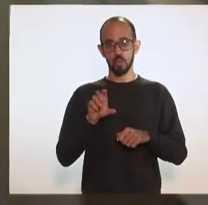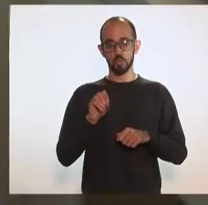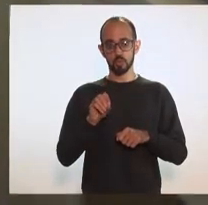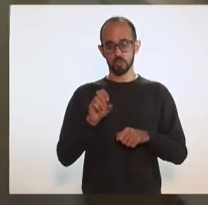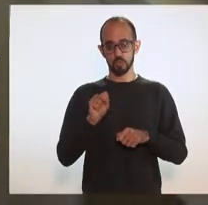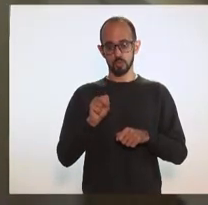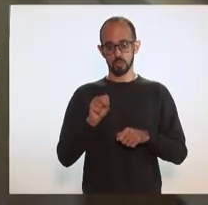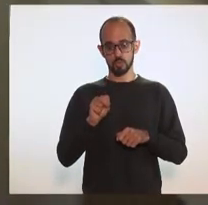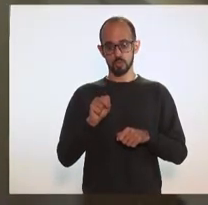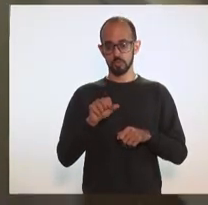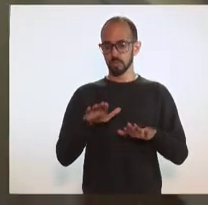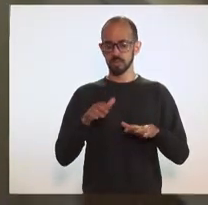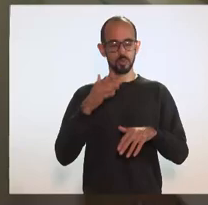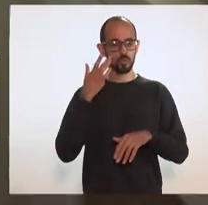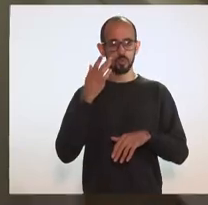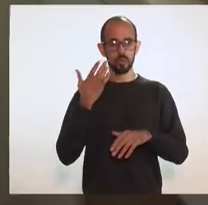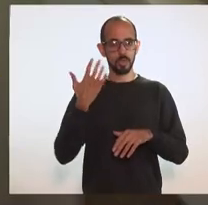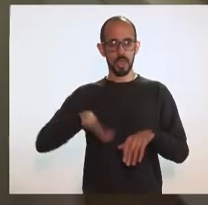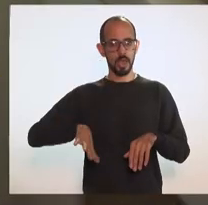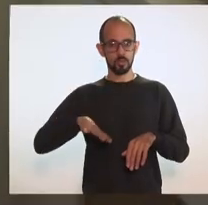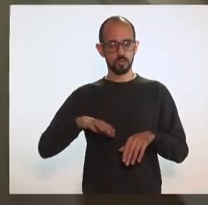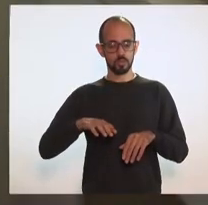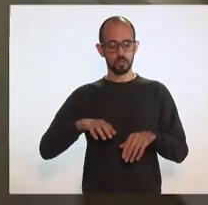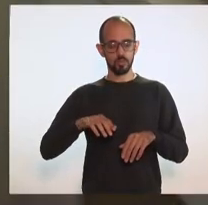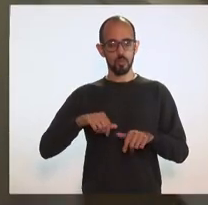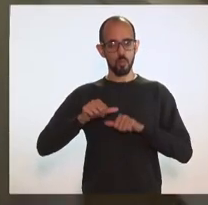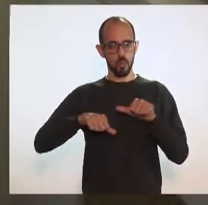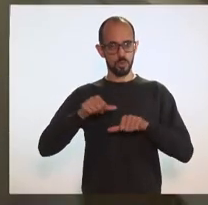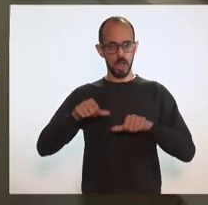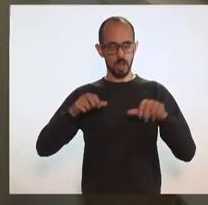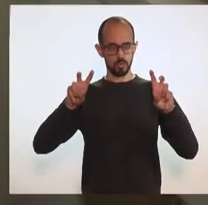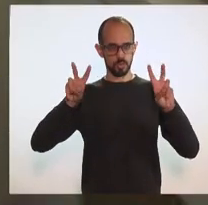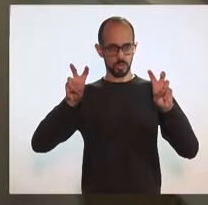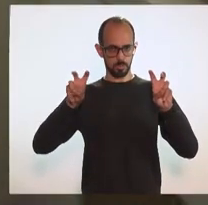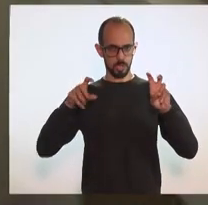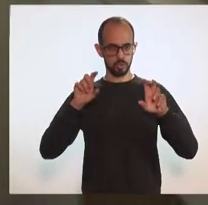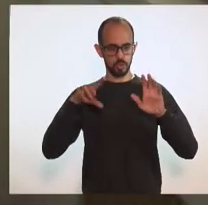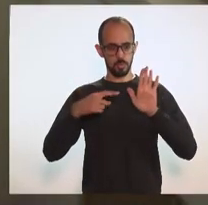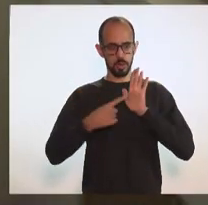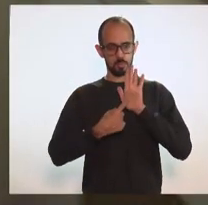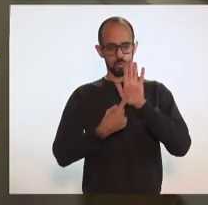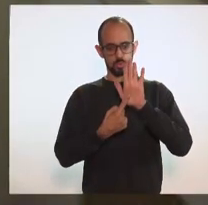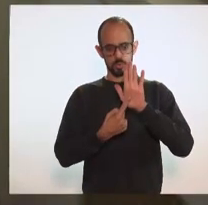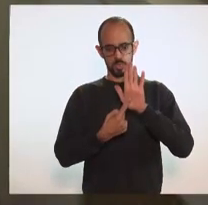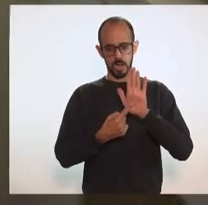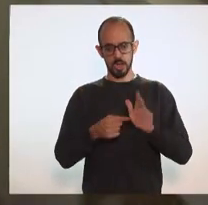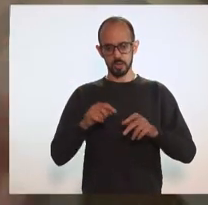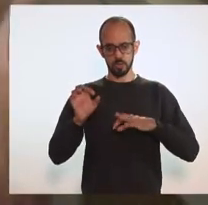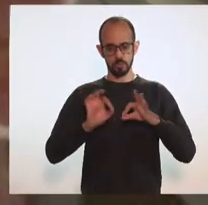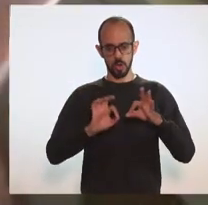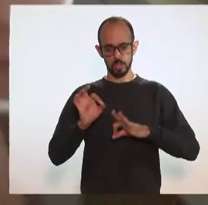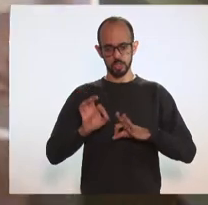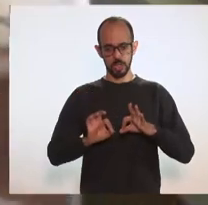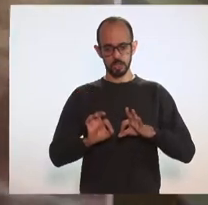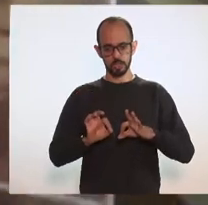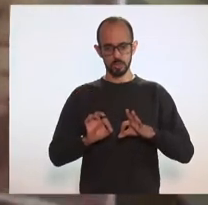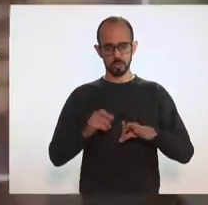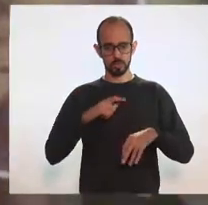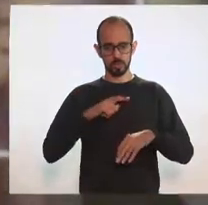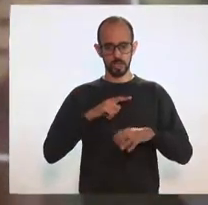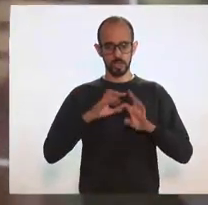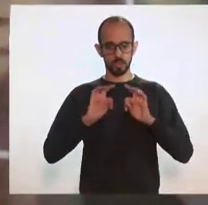em baixo não quero sair do Terno é só para posicionar claramente que um projeto desta envergadura tendo todos os